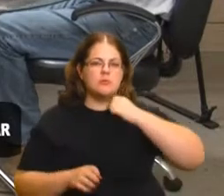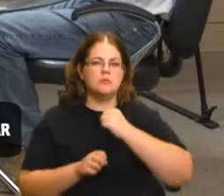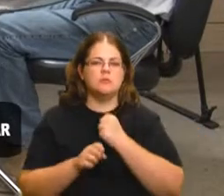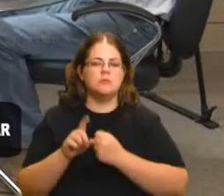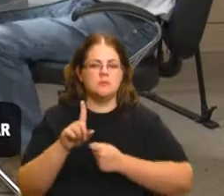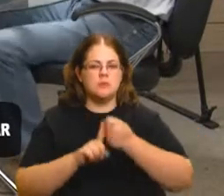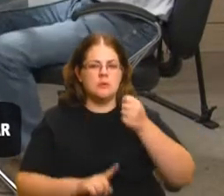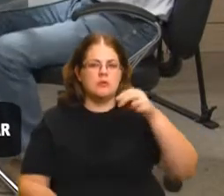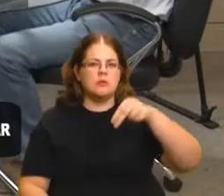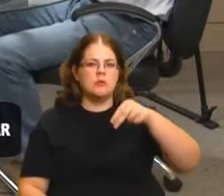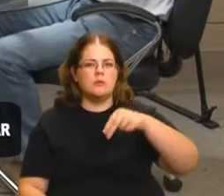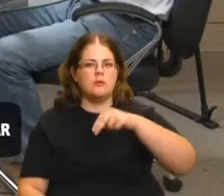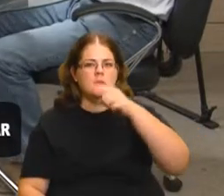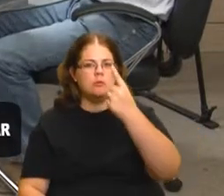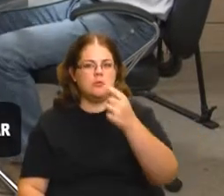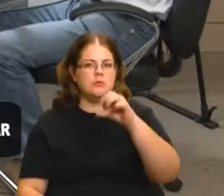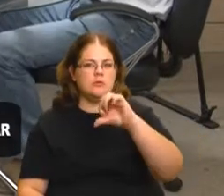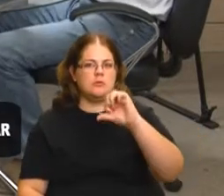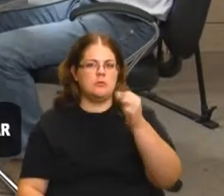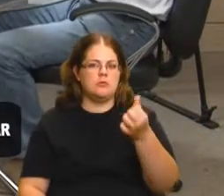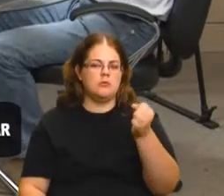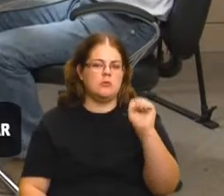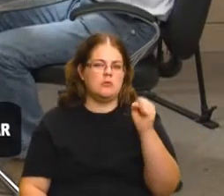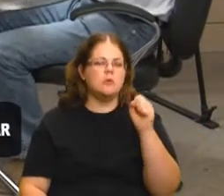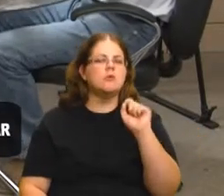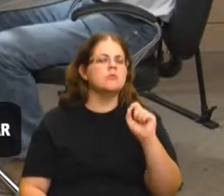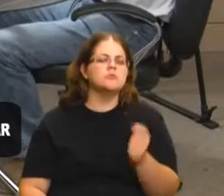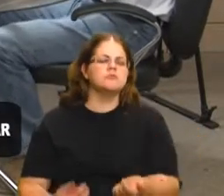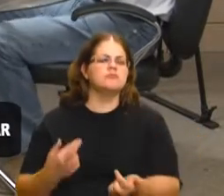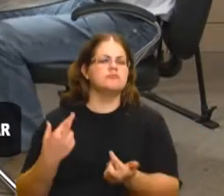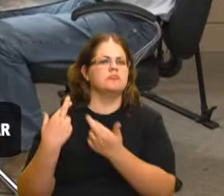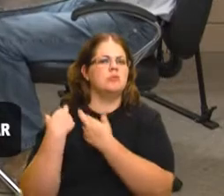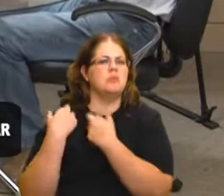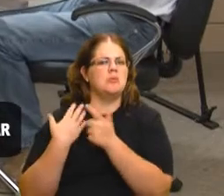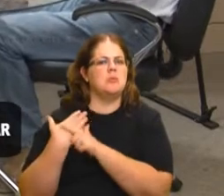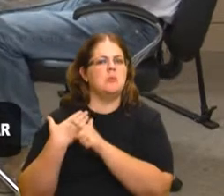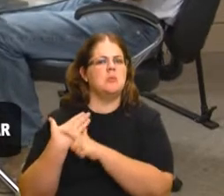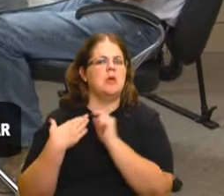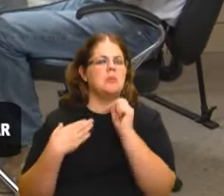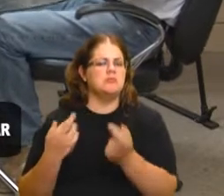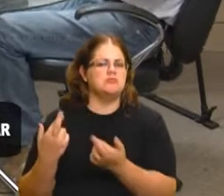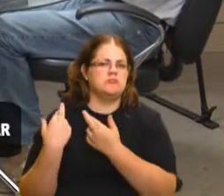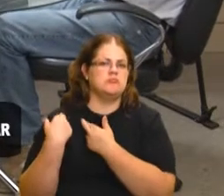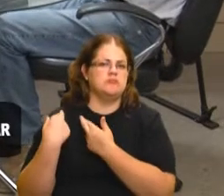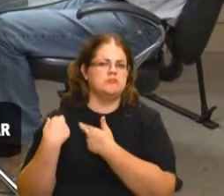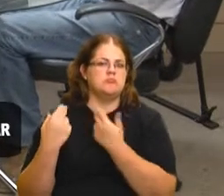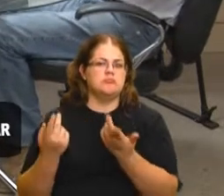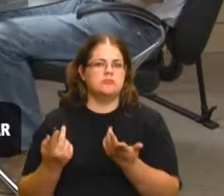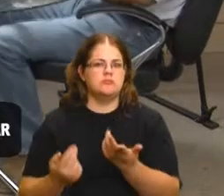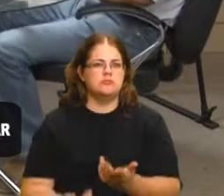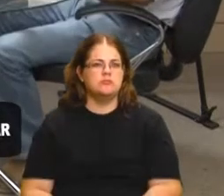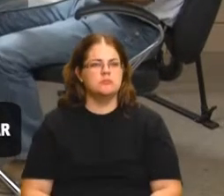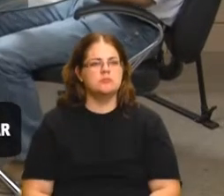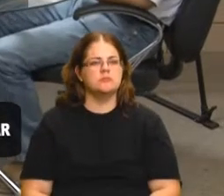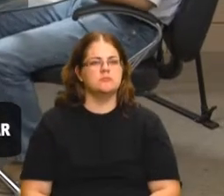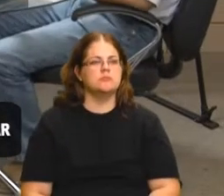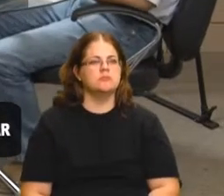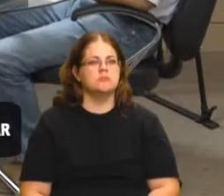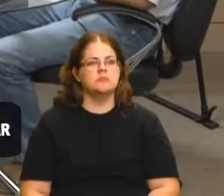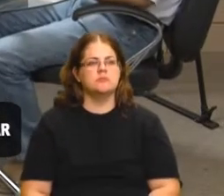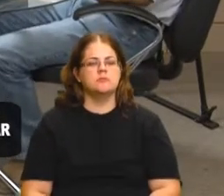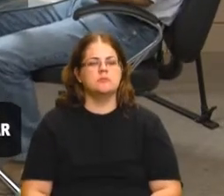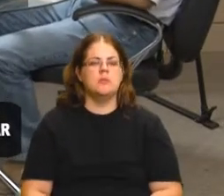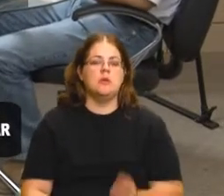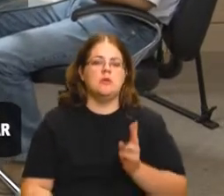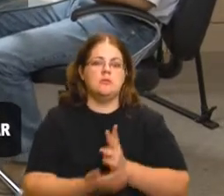de 68, quando foi editado o ato número 5, qual era o papel dele? Para que serviu o Congresso? Se o presidente podia governar sozinho? Para legitimar.